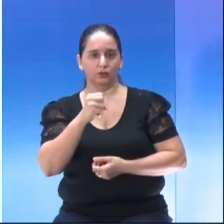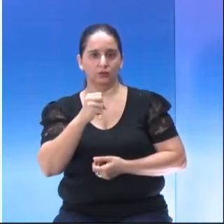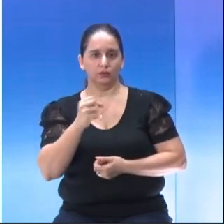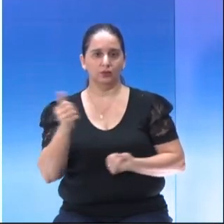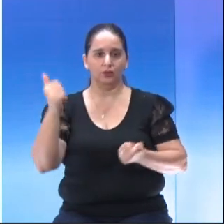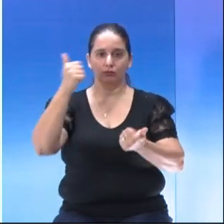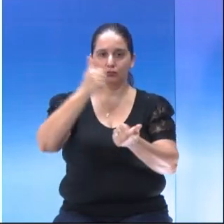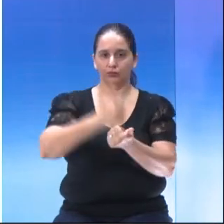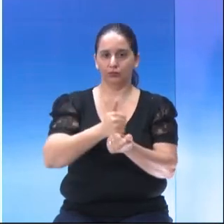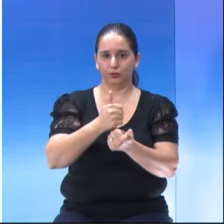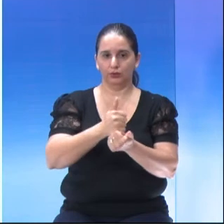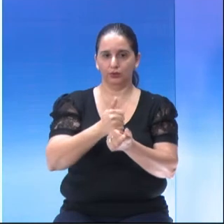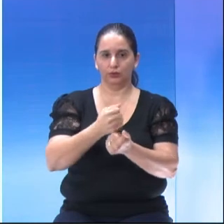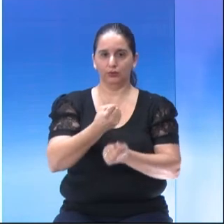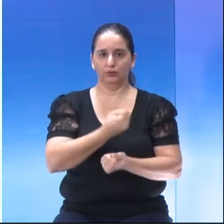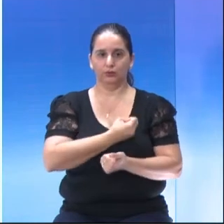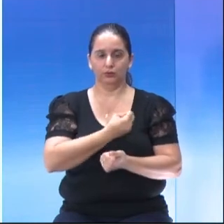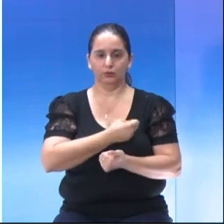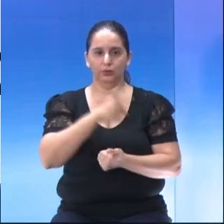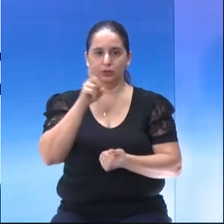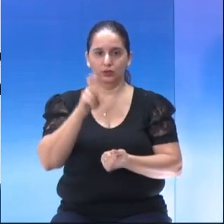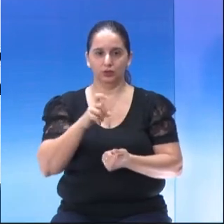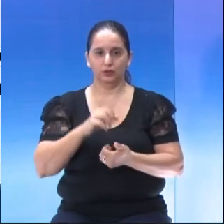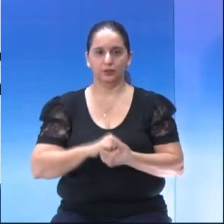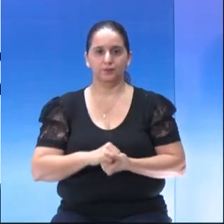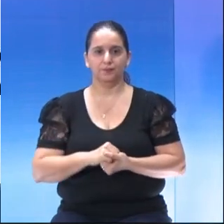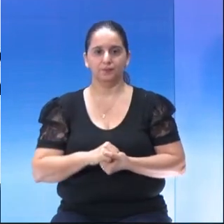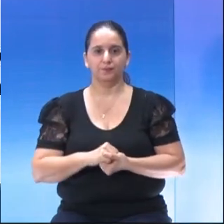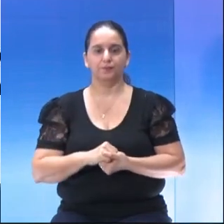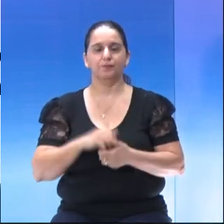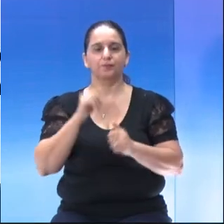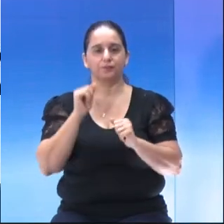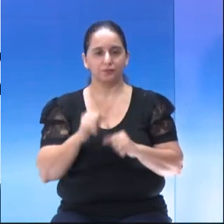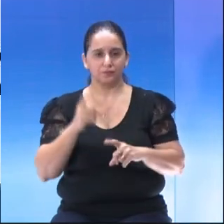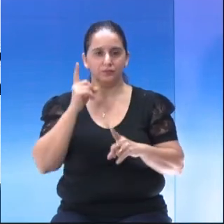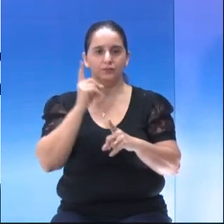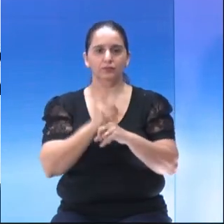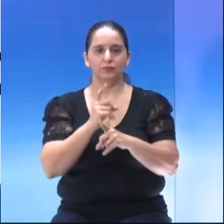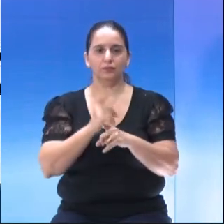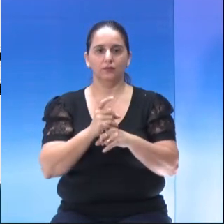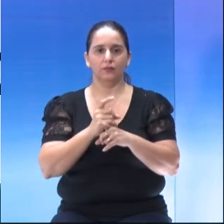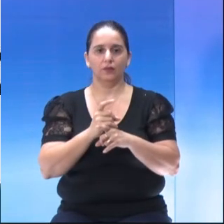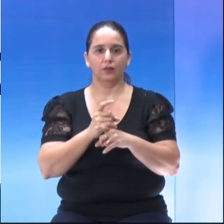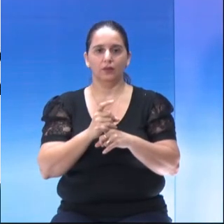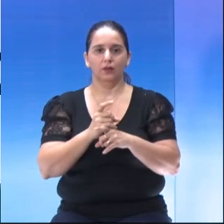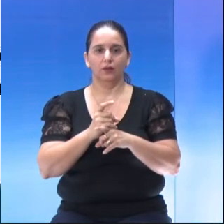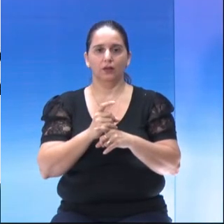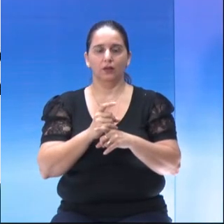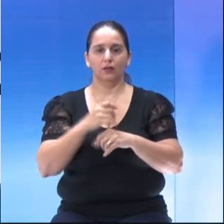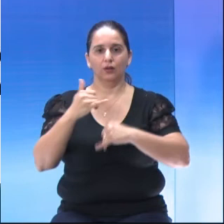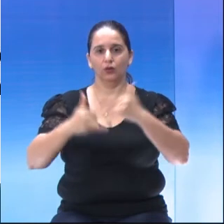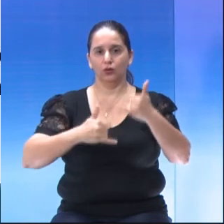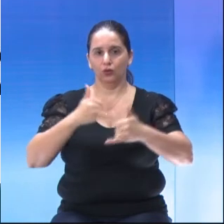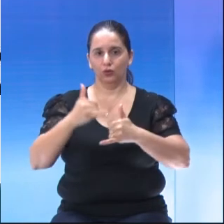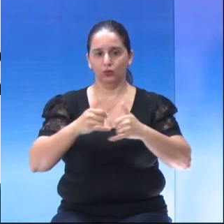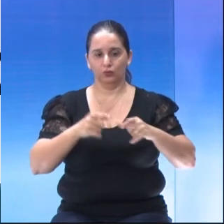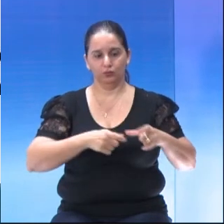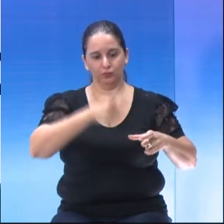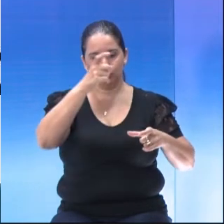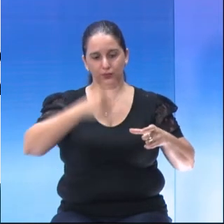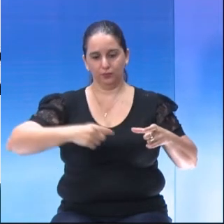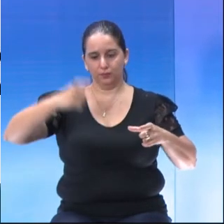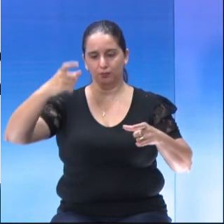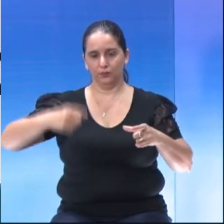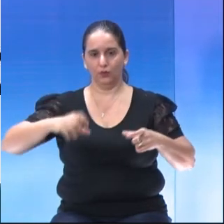eu tenho 8 discos, eu vou só substituir esse valor em x. Assim podemos determinar que uma torre